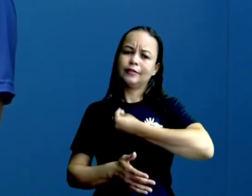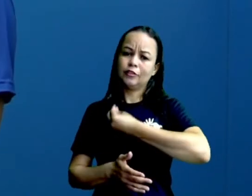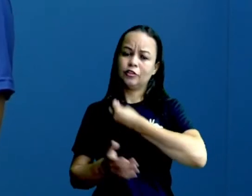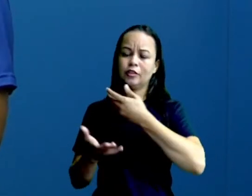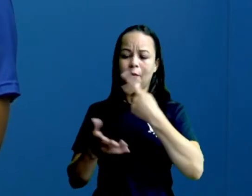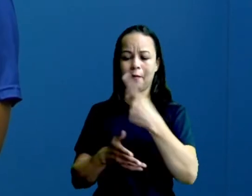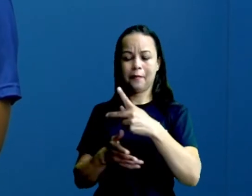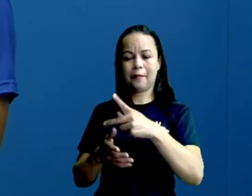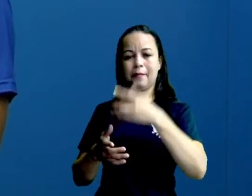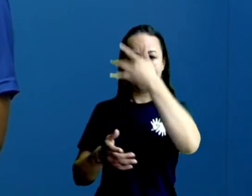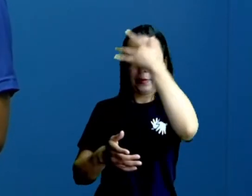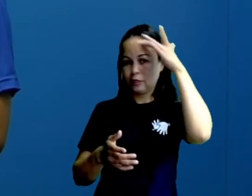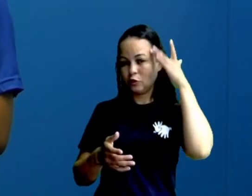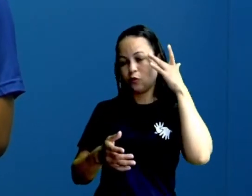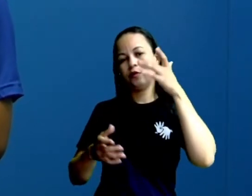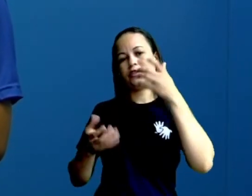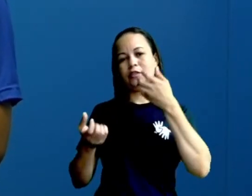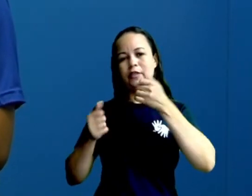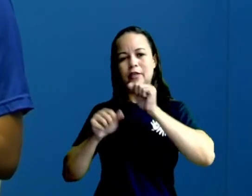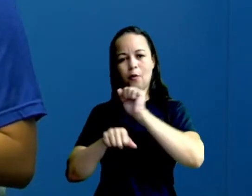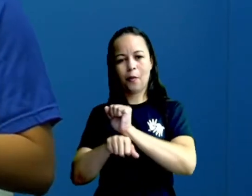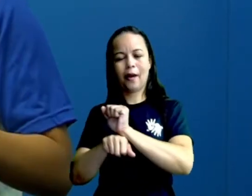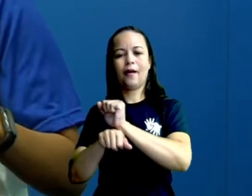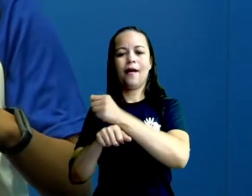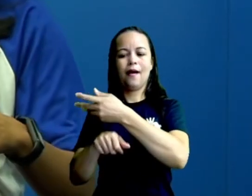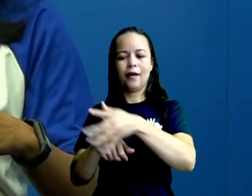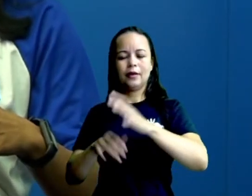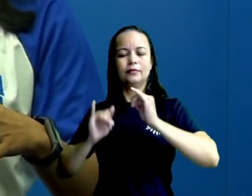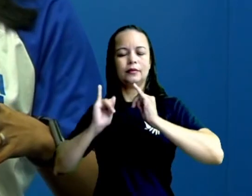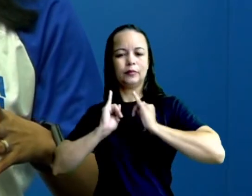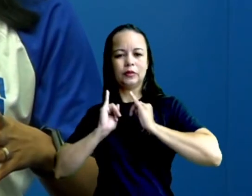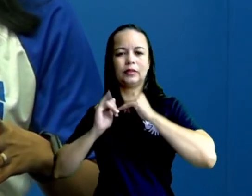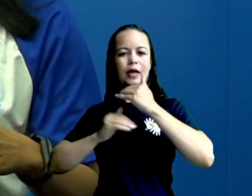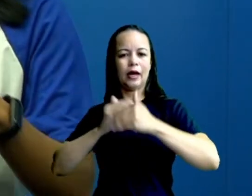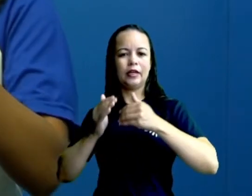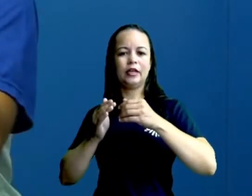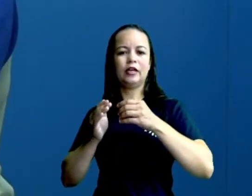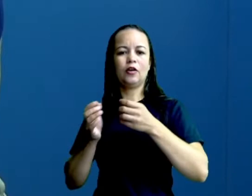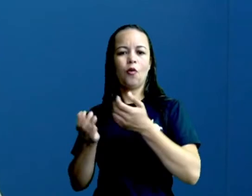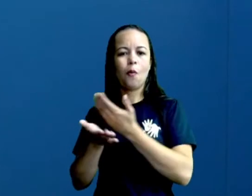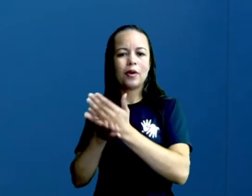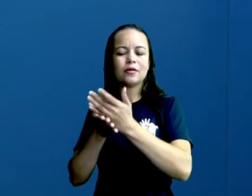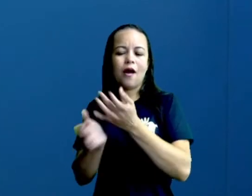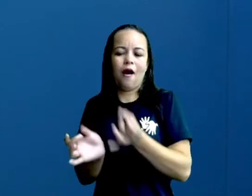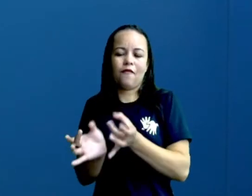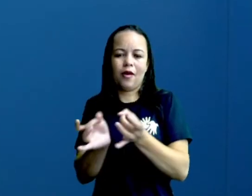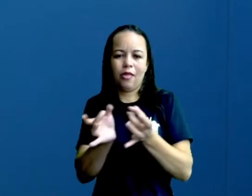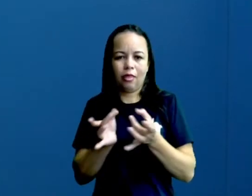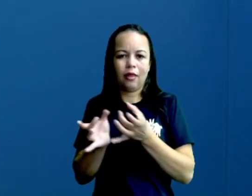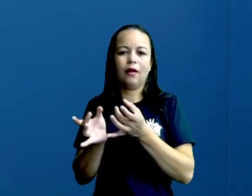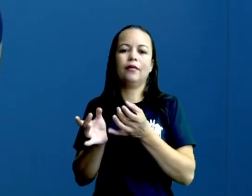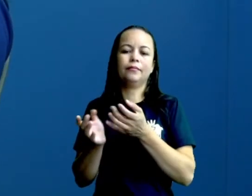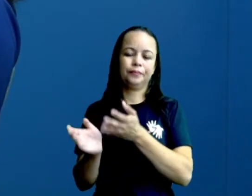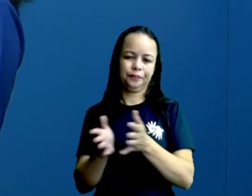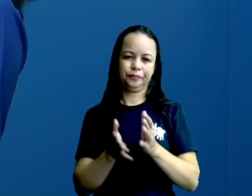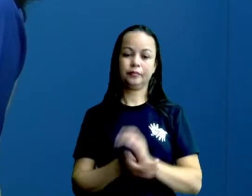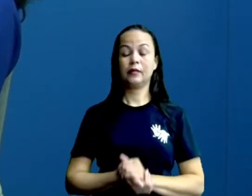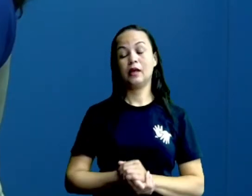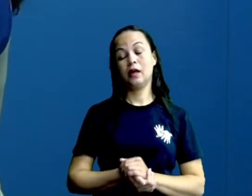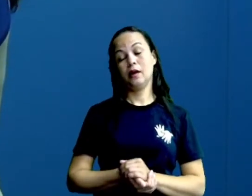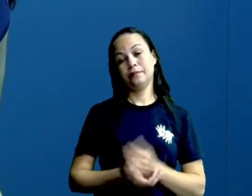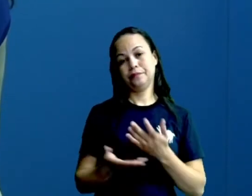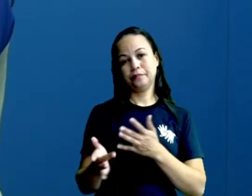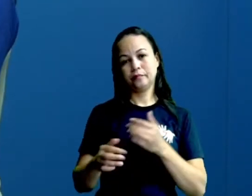vendas e trocas de produtos. Entendeu? E aí, futuramente, esses pequenos vilarejos, se